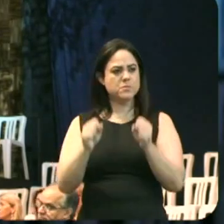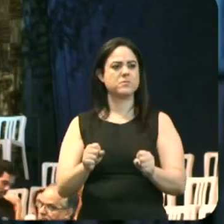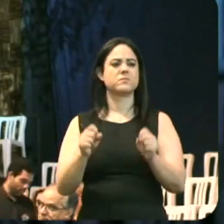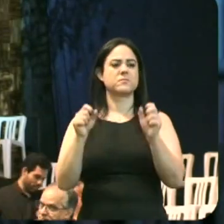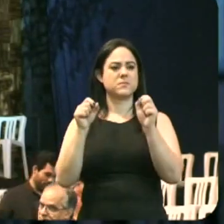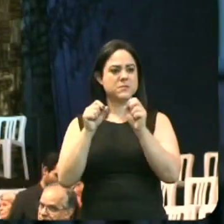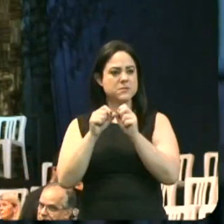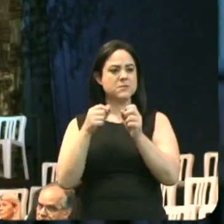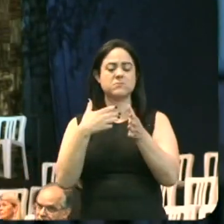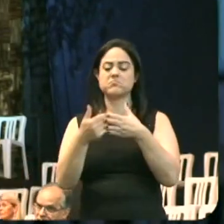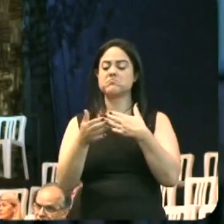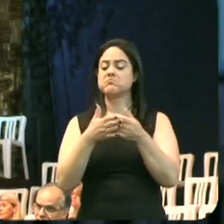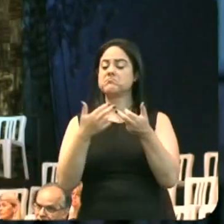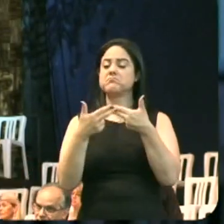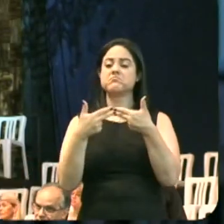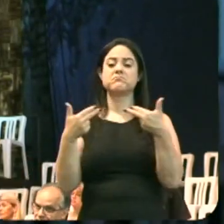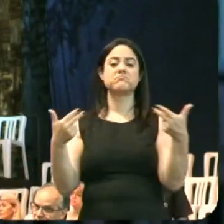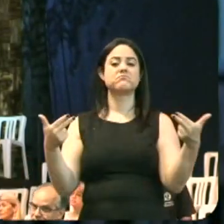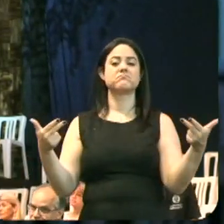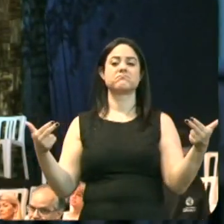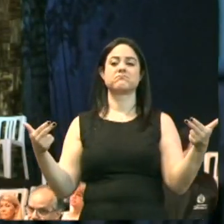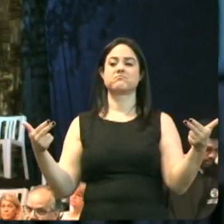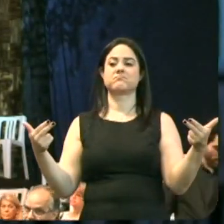para fazer qualquer coisa.